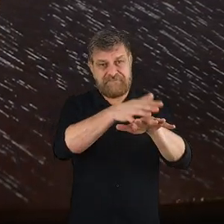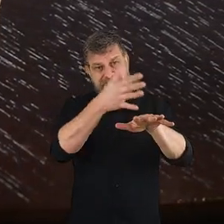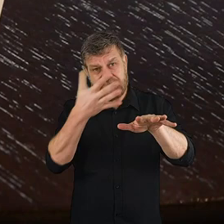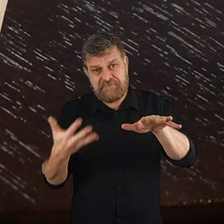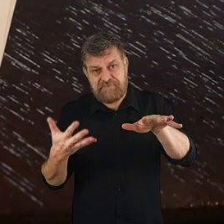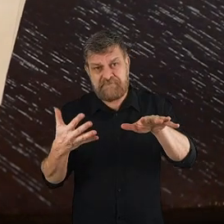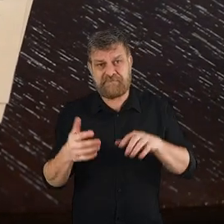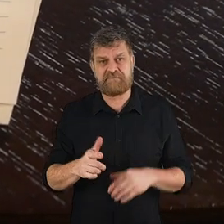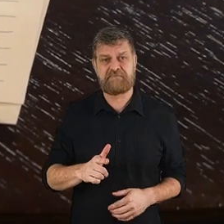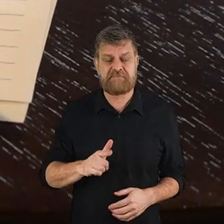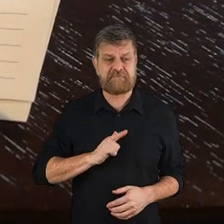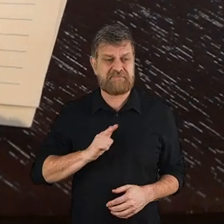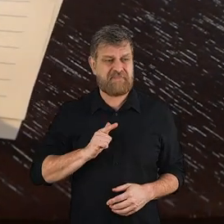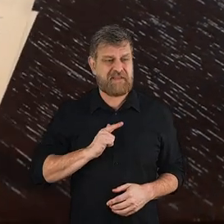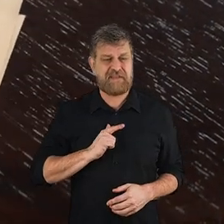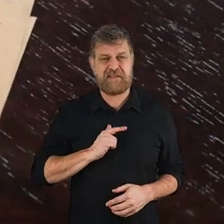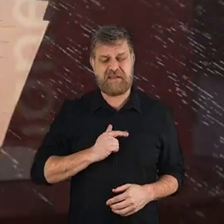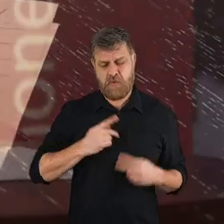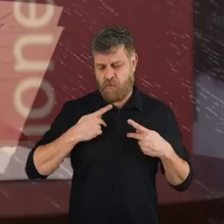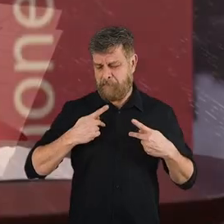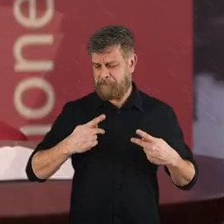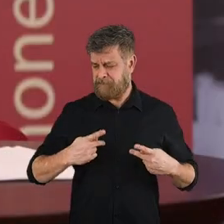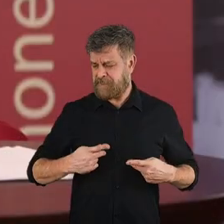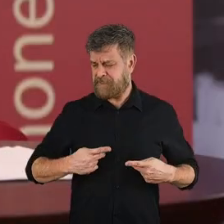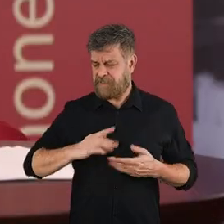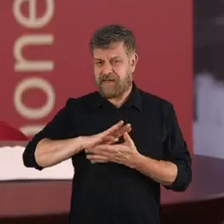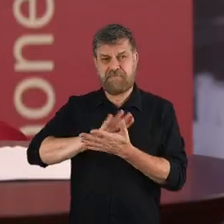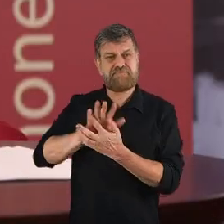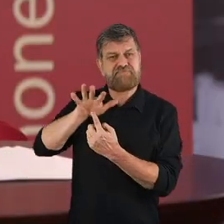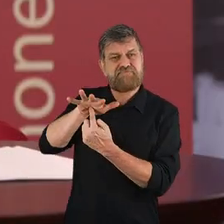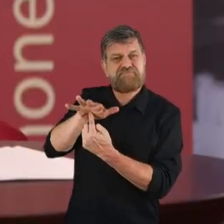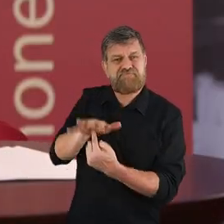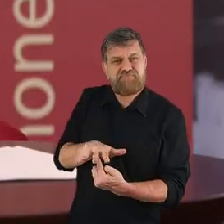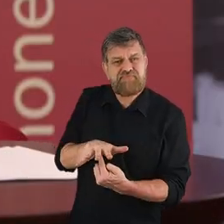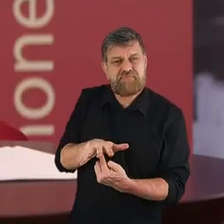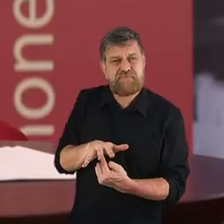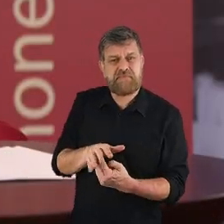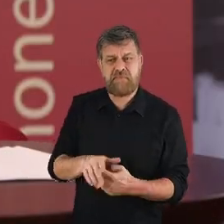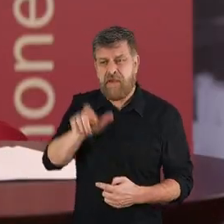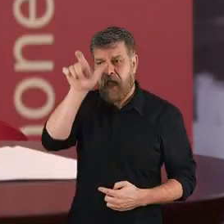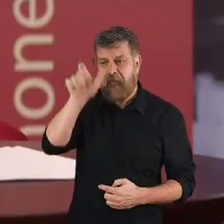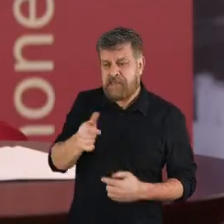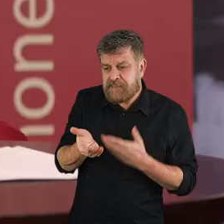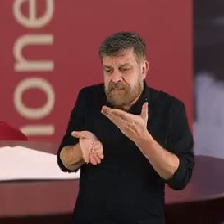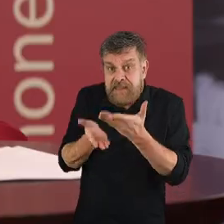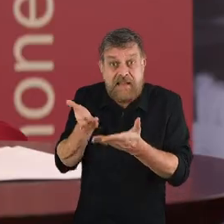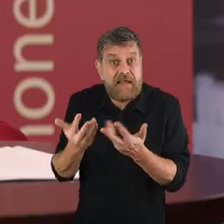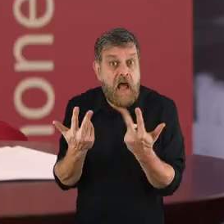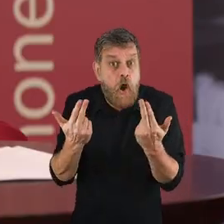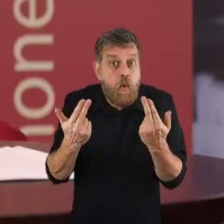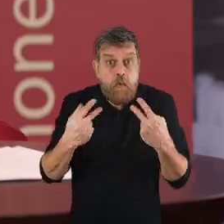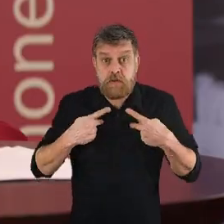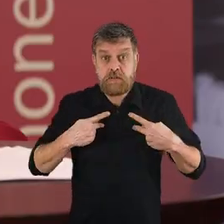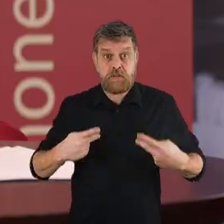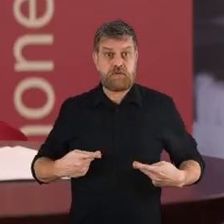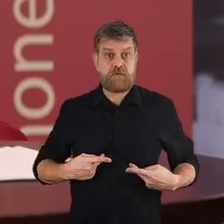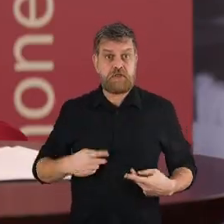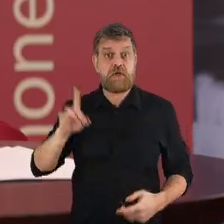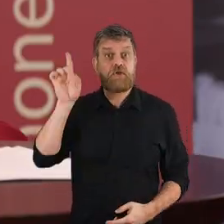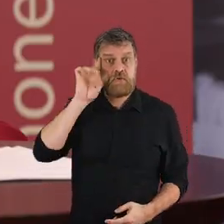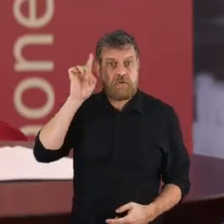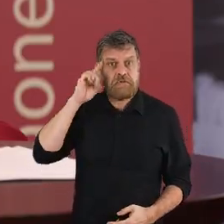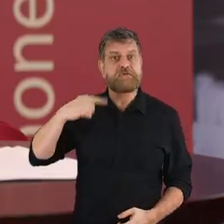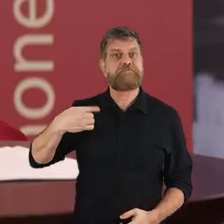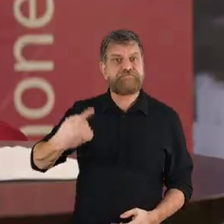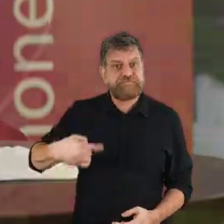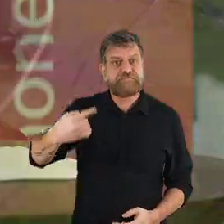uma consideração humanitária, de uma consideração... para que elas sejam tratadas como seres humanos efetivos. Isso é cotidiano para